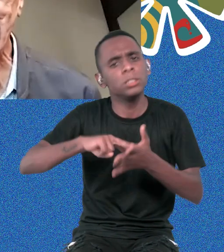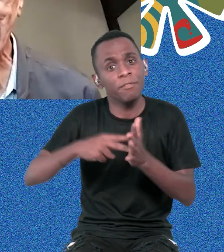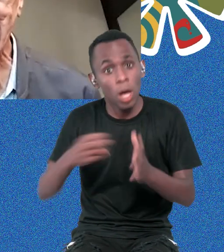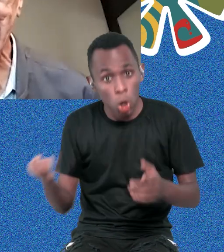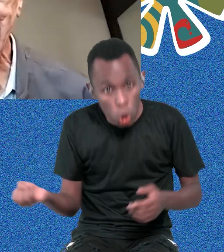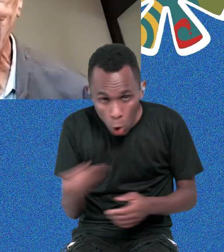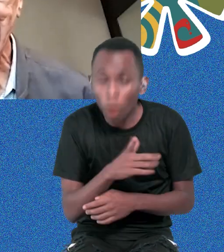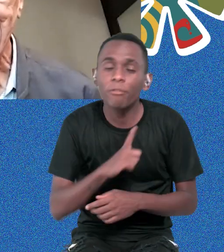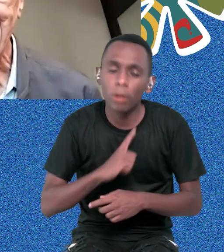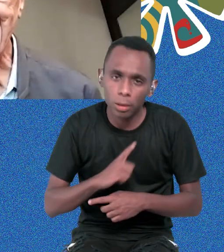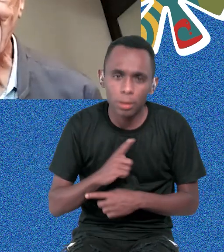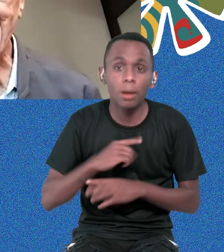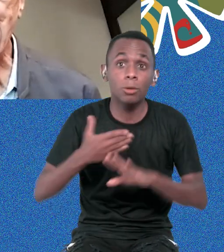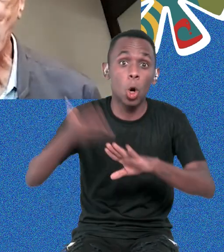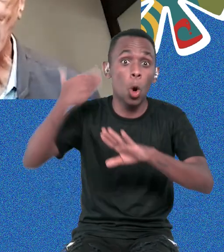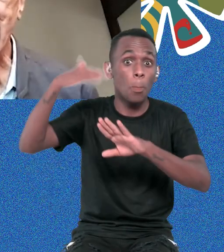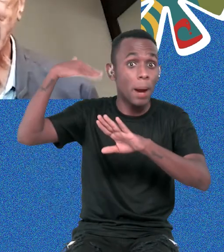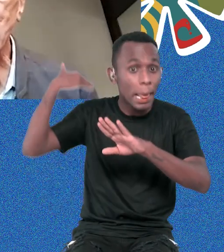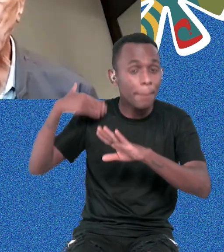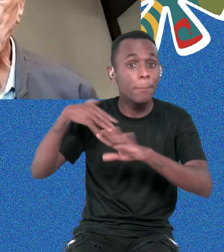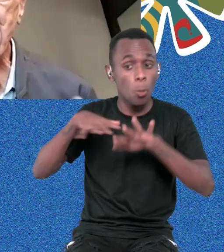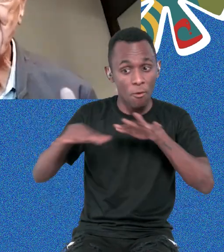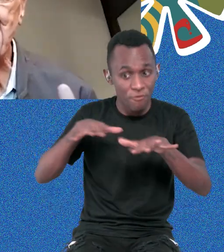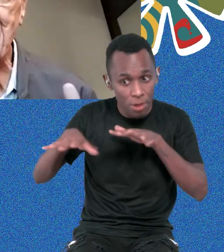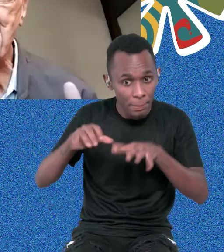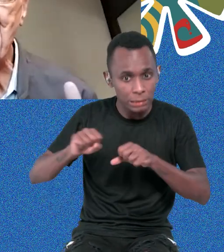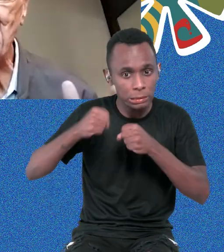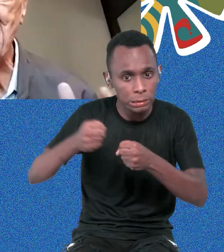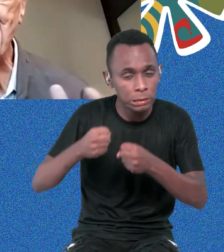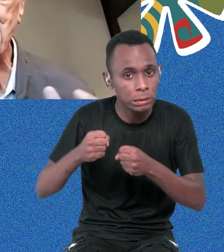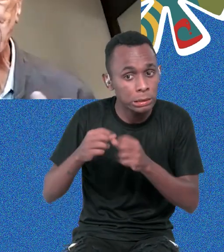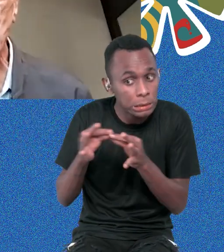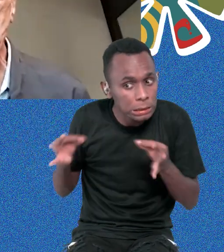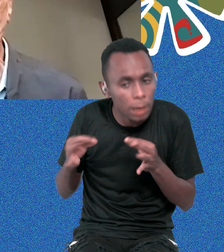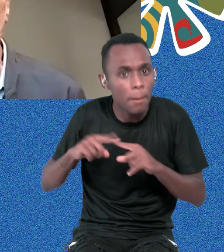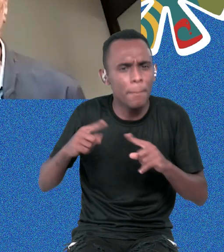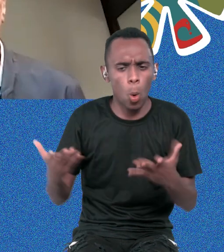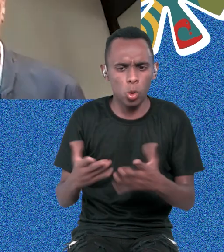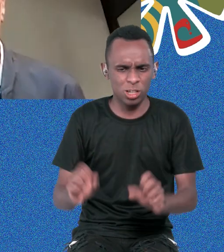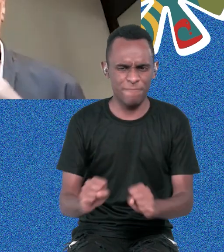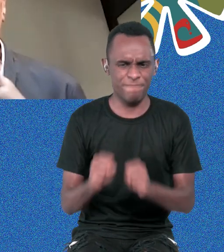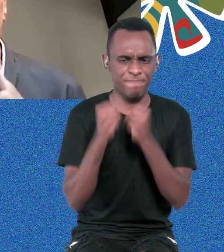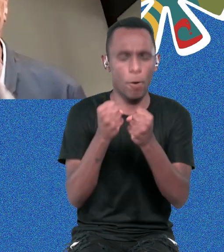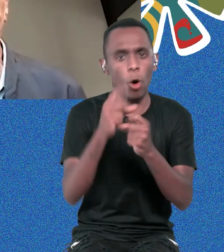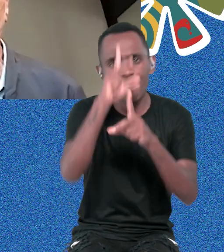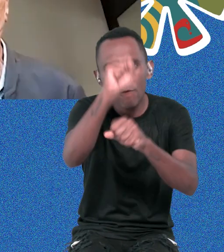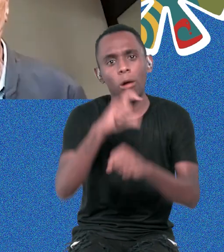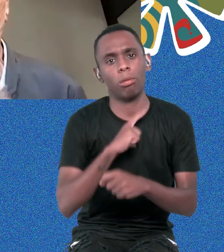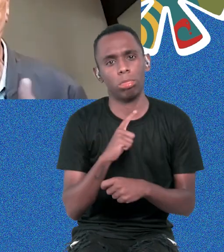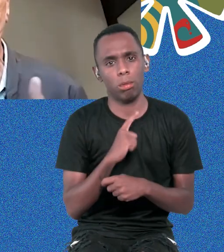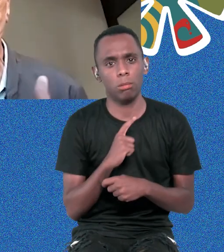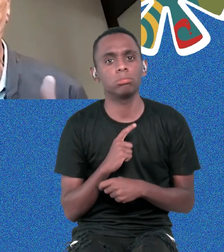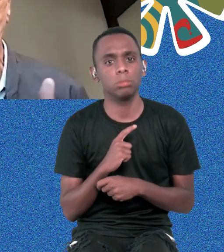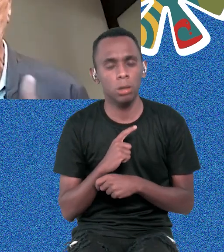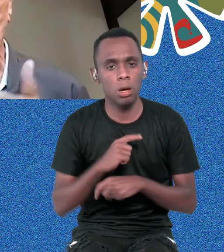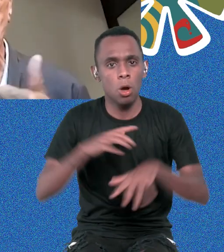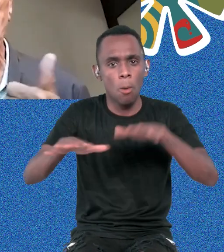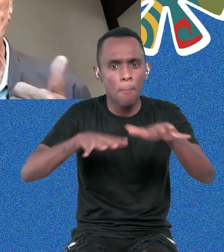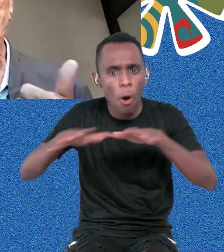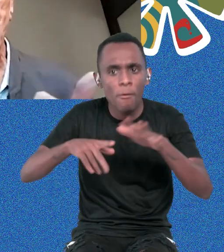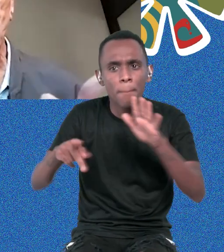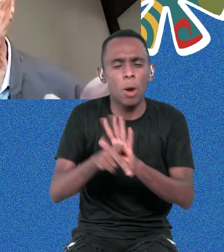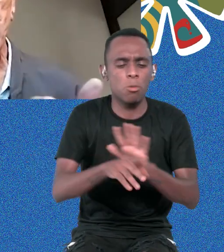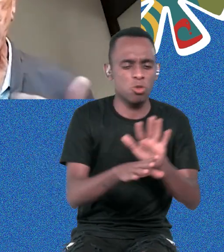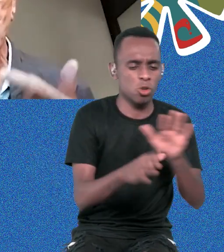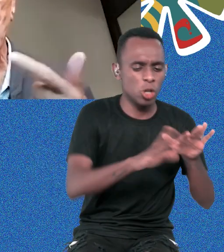muita atualidade. E naquela época ainda os movimentos eram um pouco tímidos, mas hoje com essa força que tem todos os movimentos,